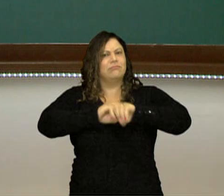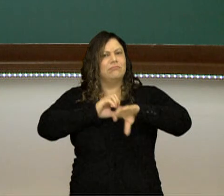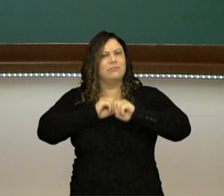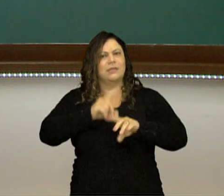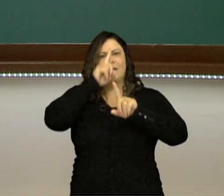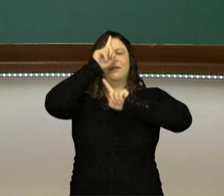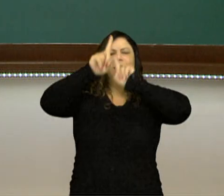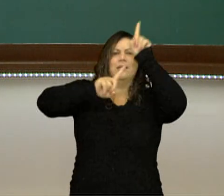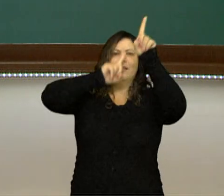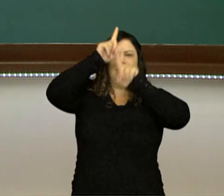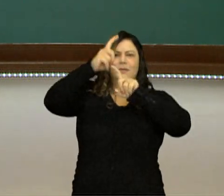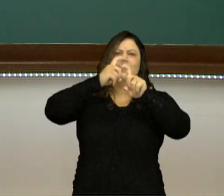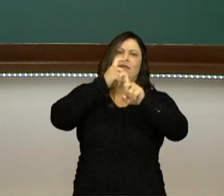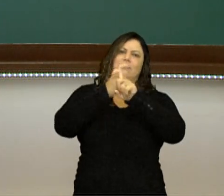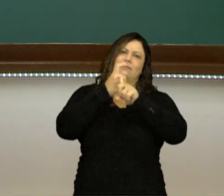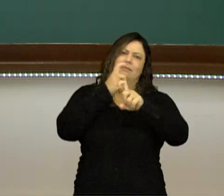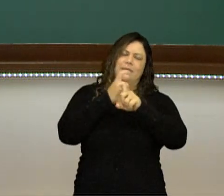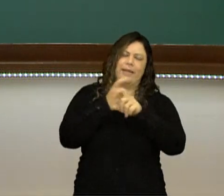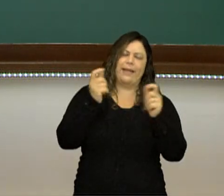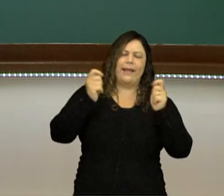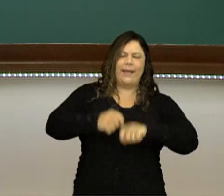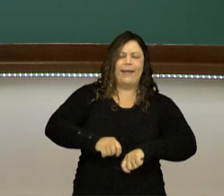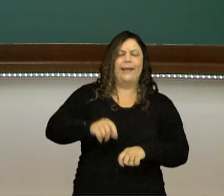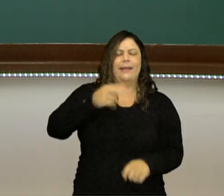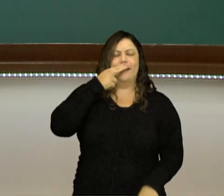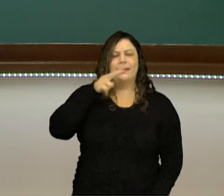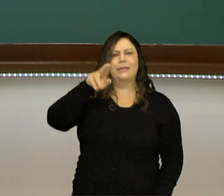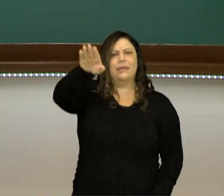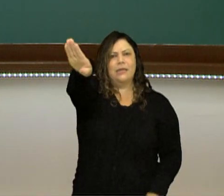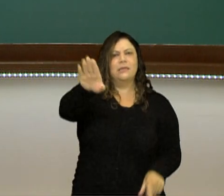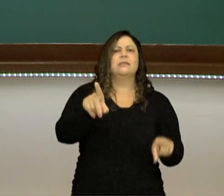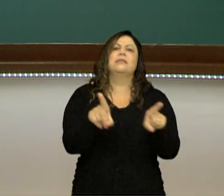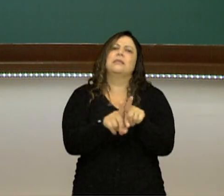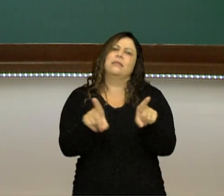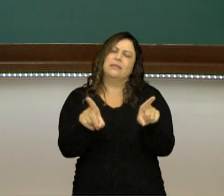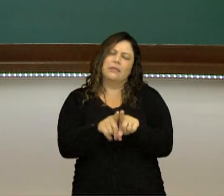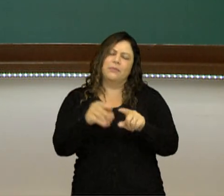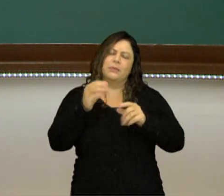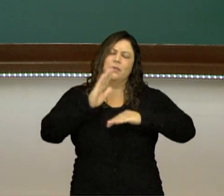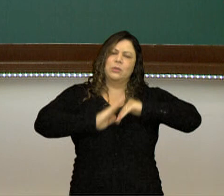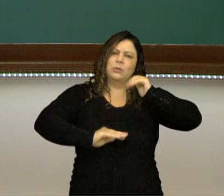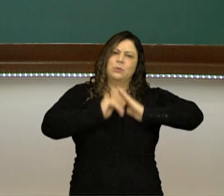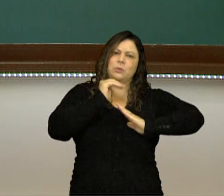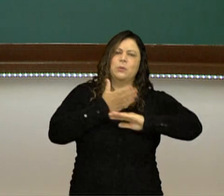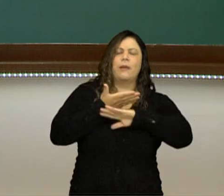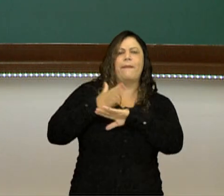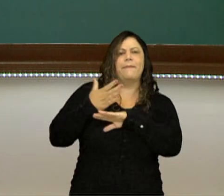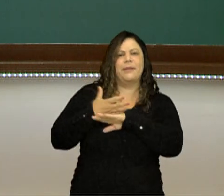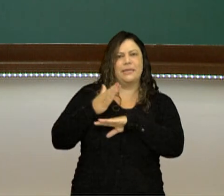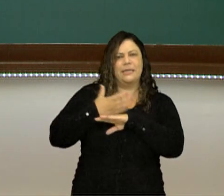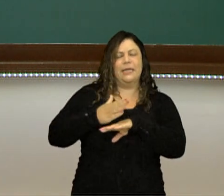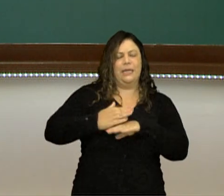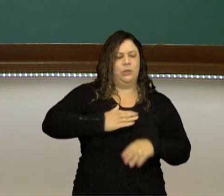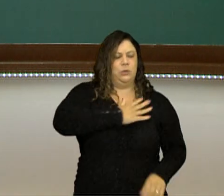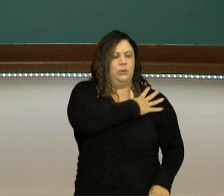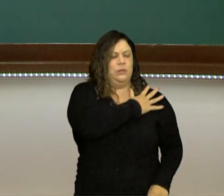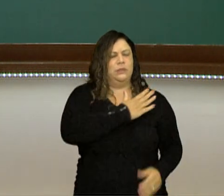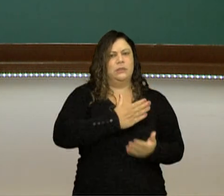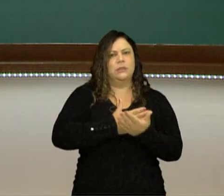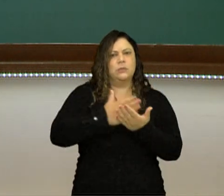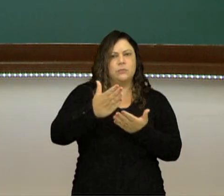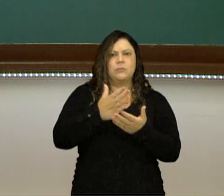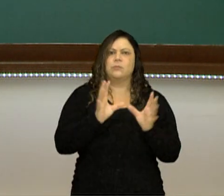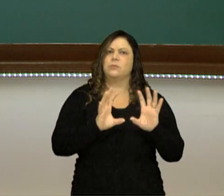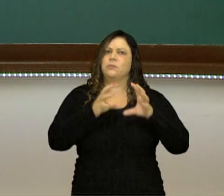nazismo, as ideias de Adolf Hitler, e já tinham um treinamento militar inicial. Alguns jovens da juventude